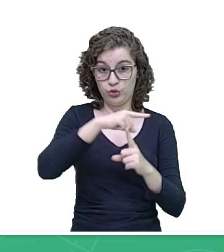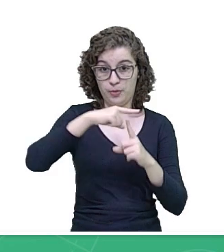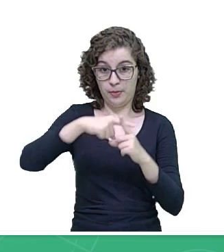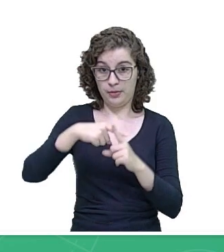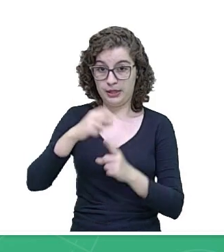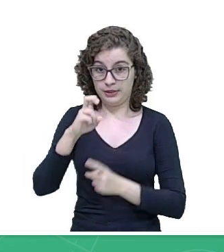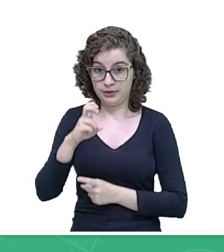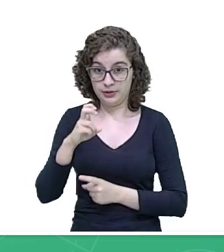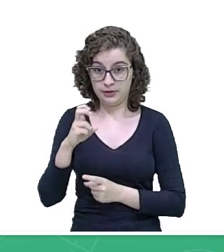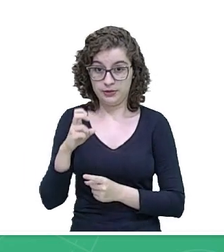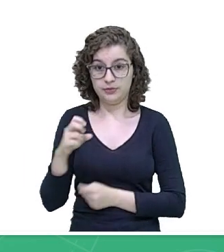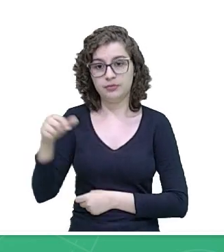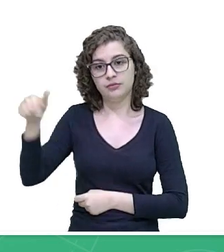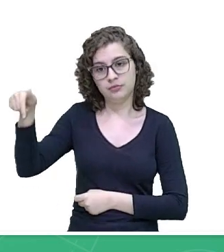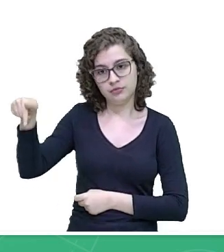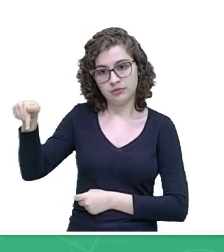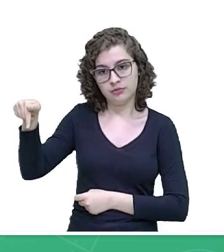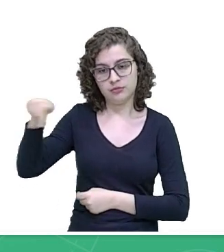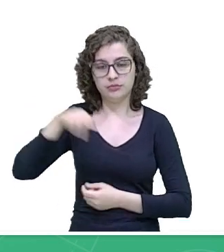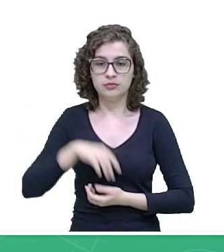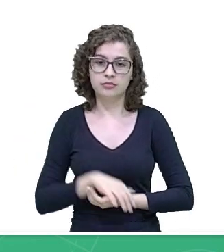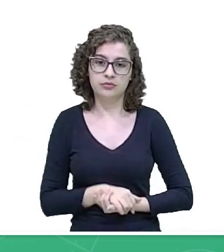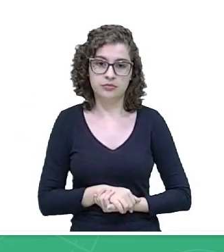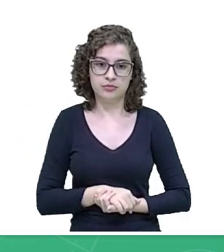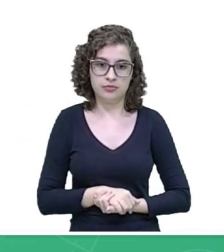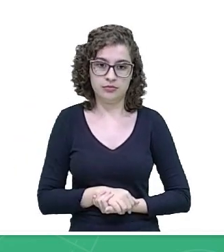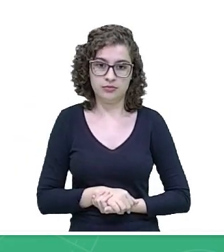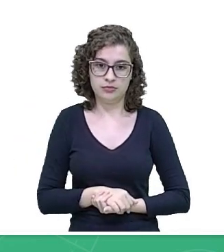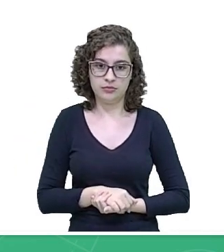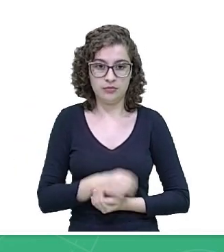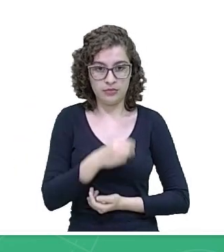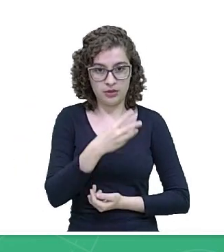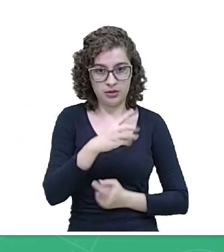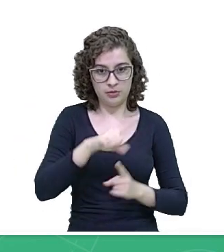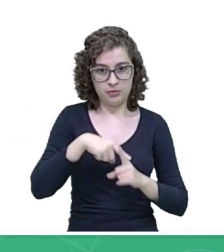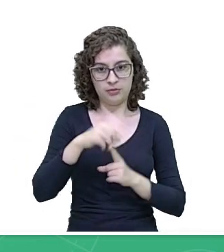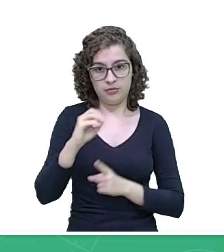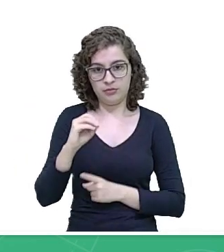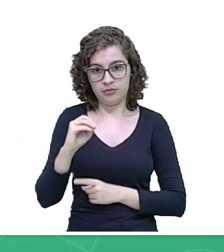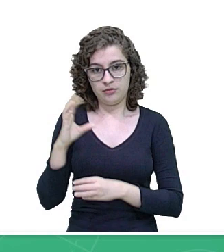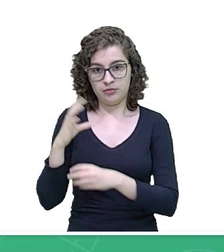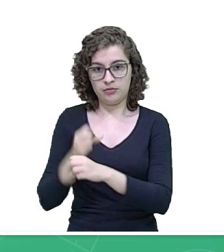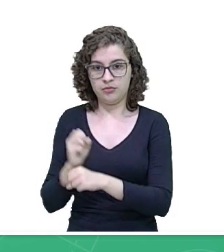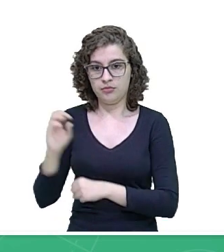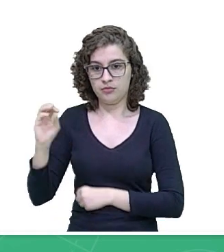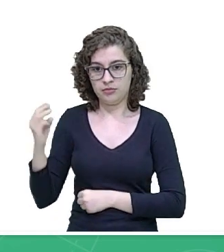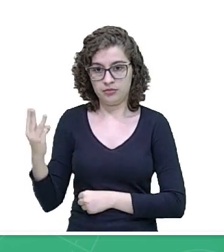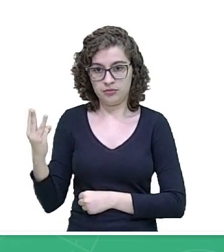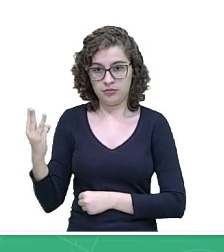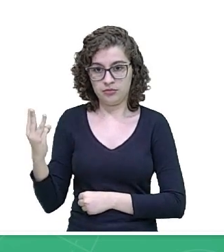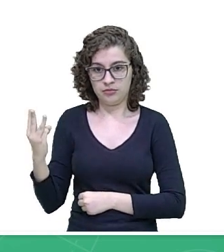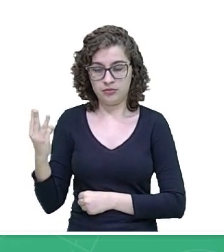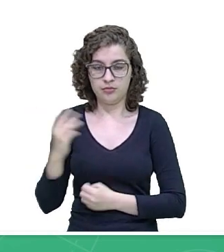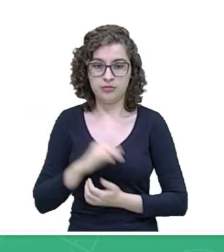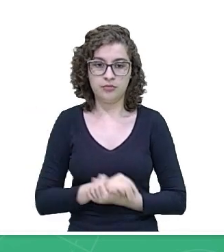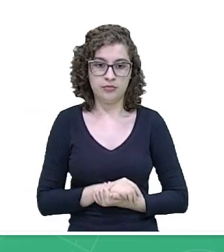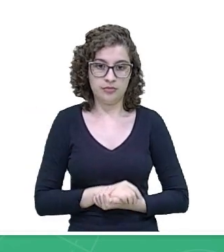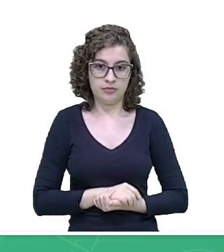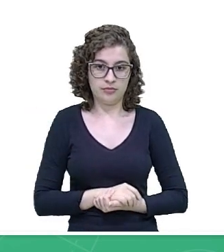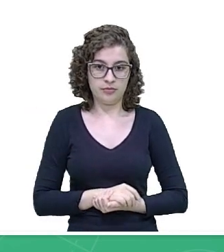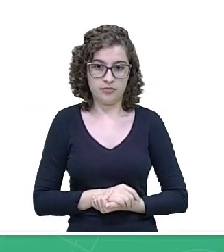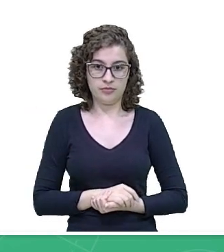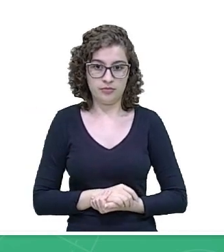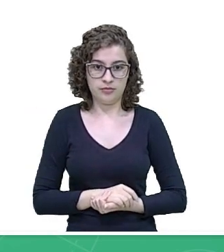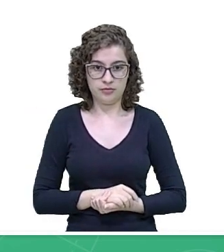5, que vai dar 7. Olha só como é fácil, pessoal. 3 mais 0, que vai dar 3. Fechou aqui